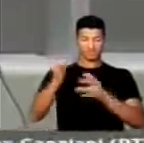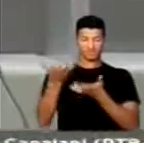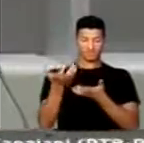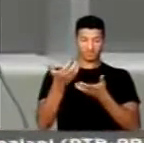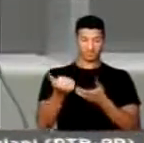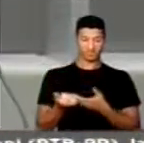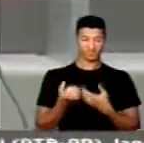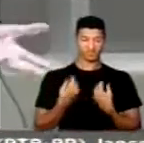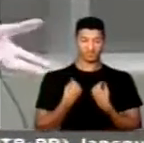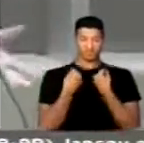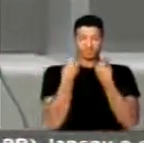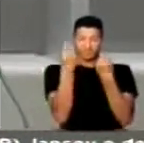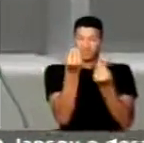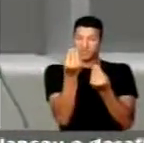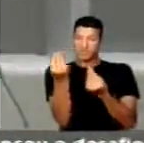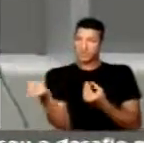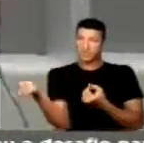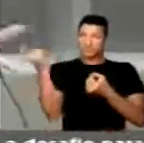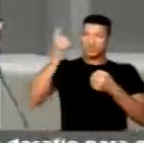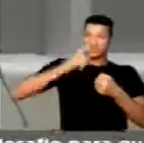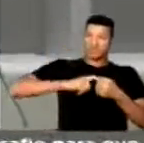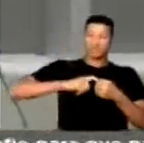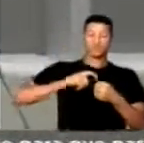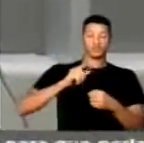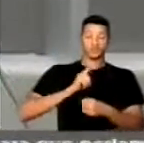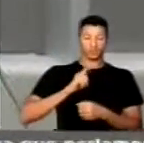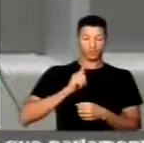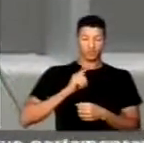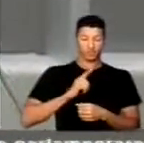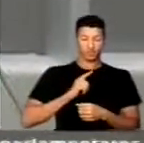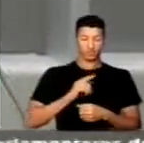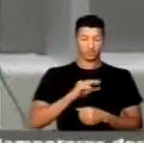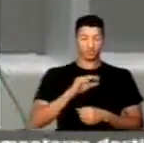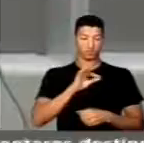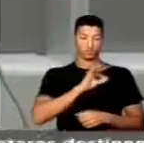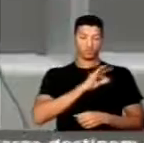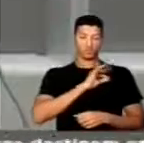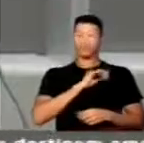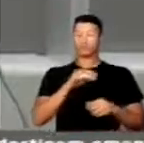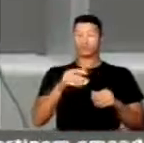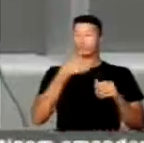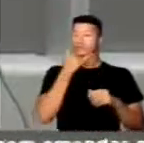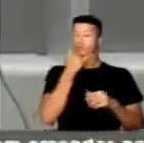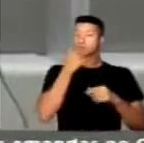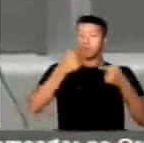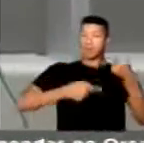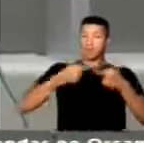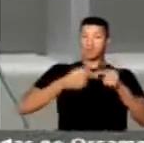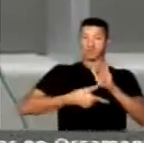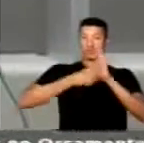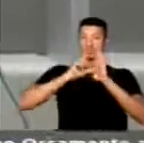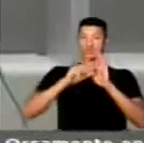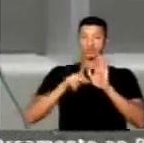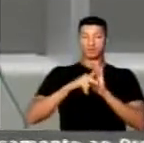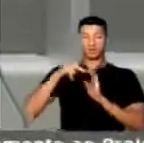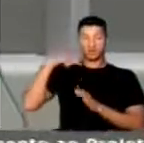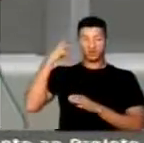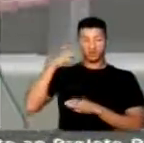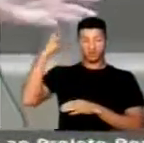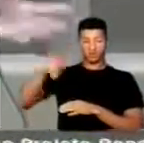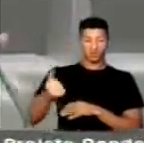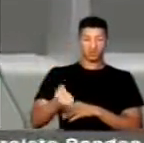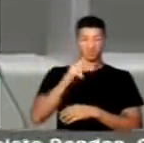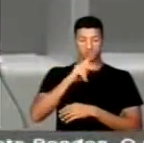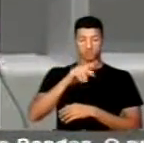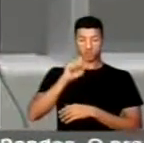querendo dar a volta, retornar à política anterior do seu governo e dos seus partidários,